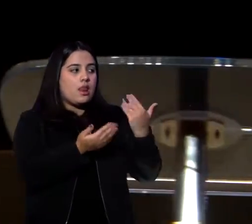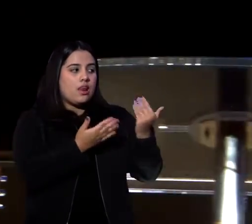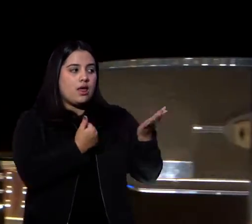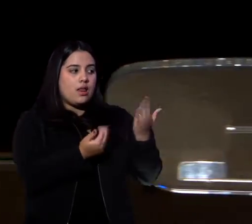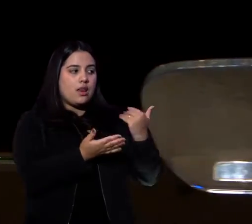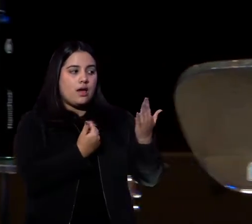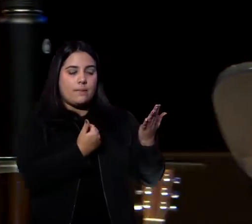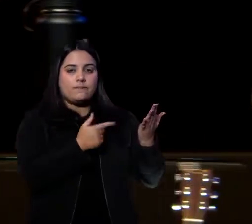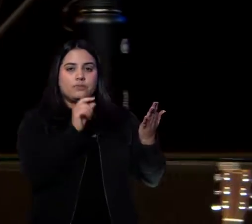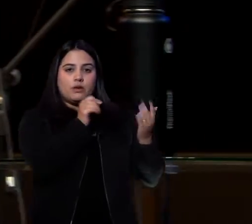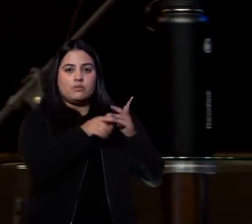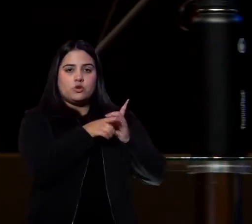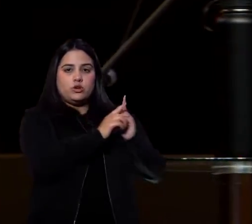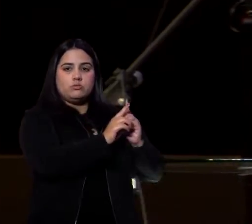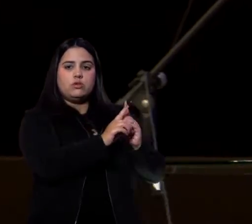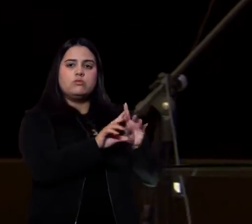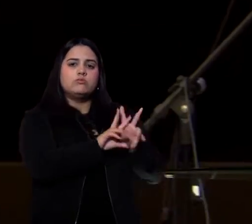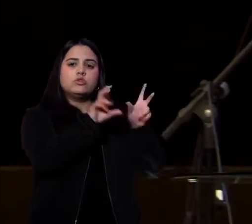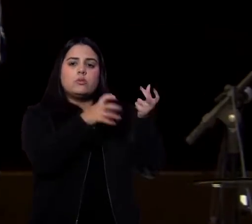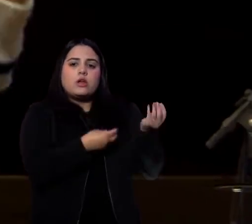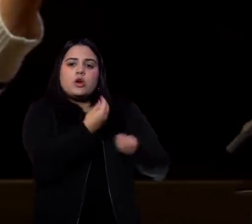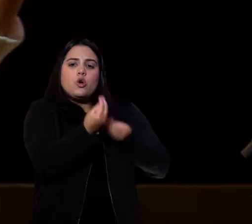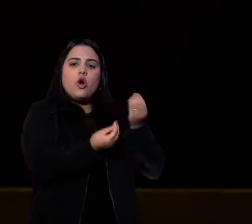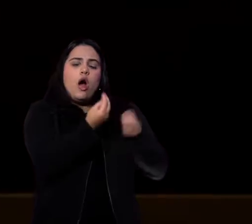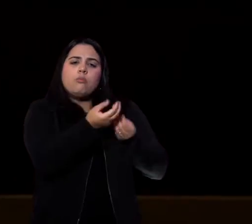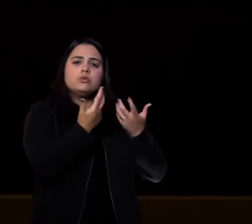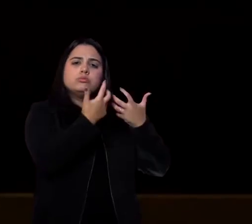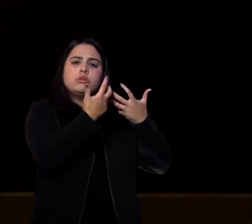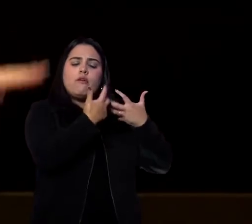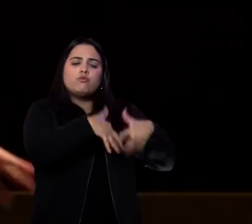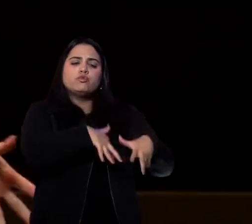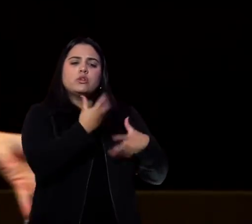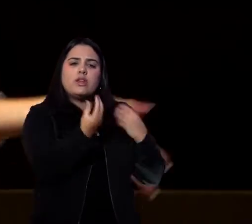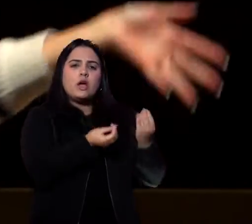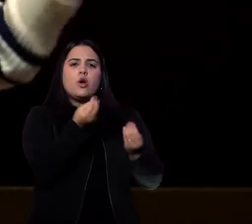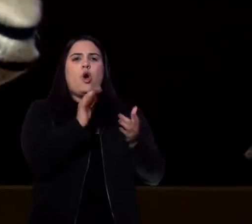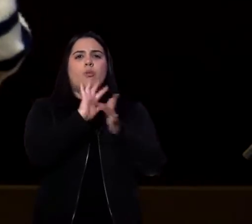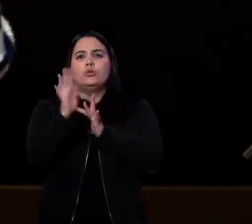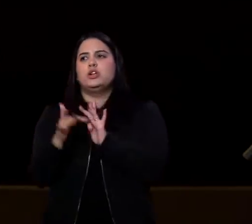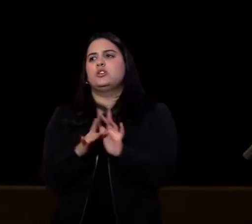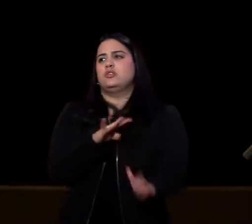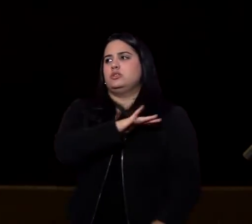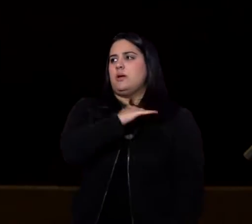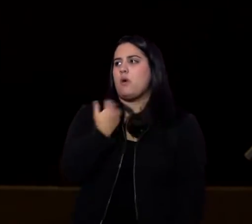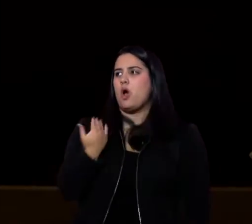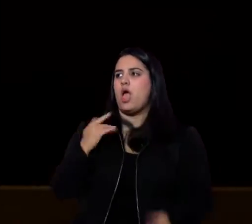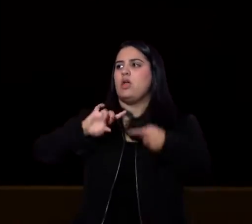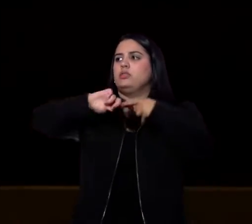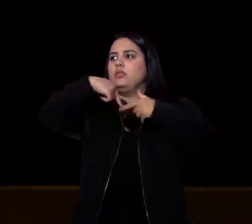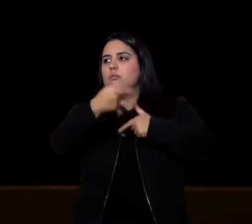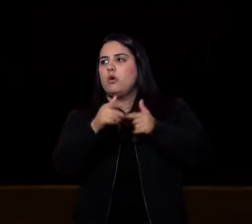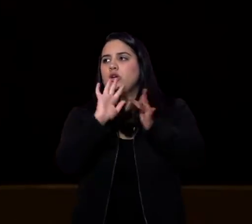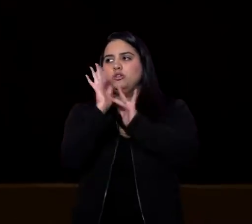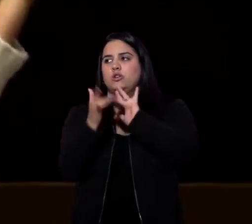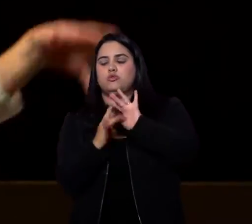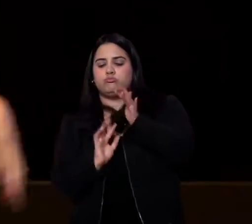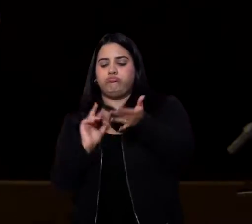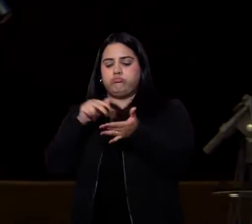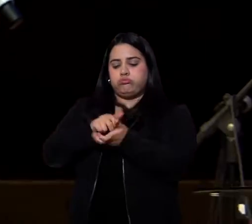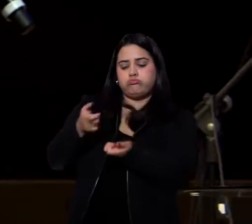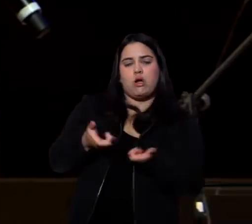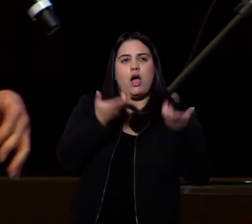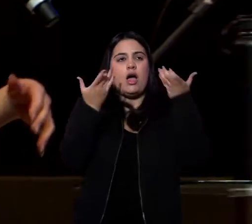que ia acontecer todo o processo lá de Jesus morrer na cruz, depois ressuscitar, e daí ele ir para o céu, e como que tudo